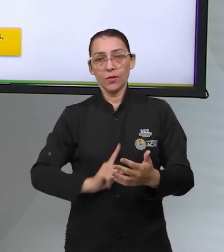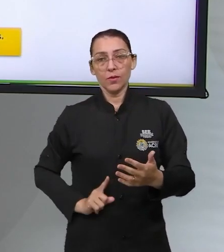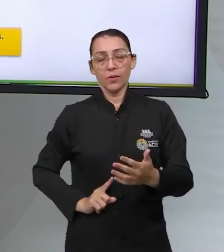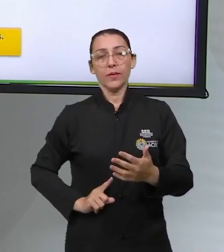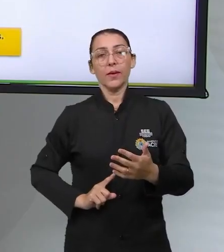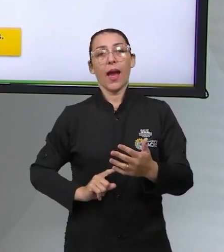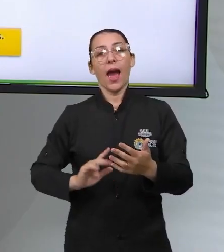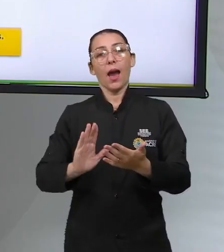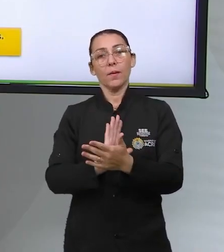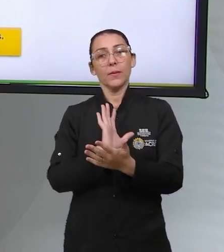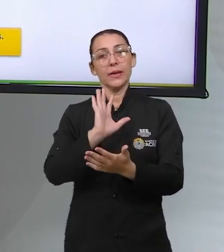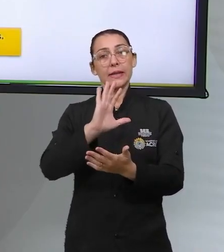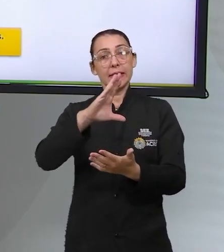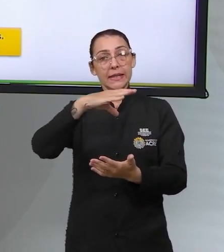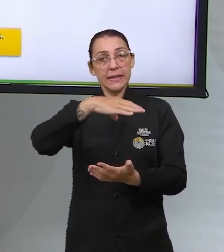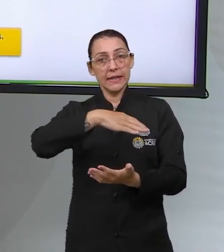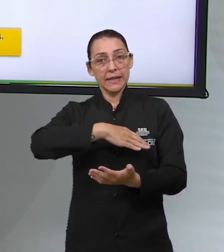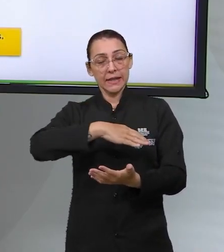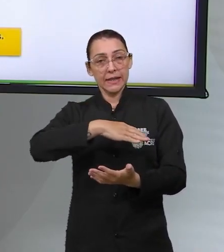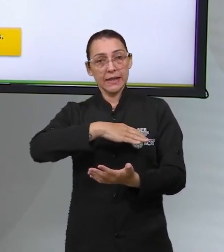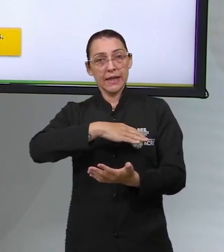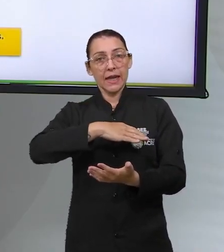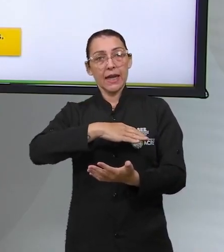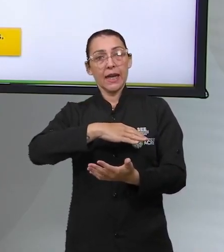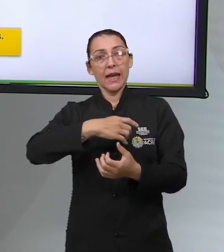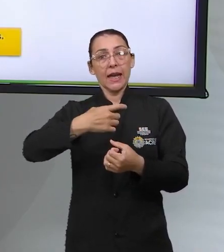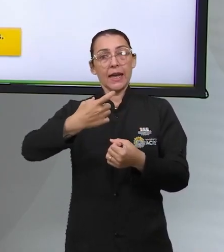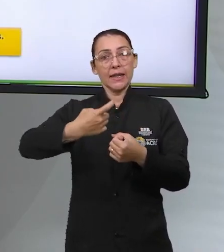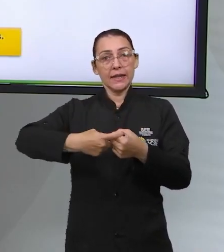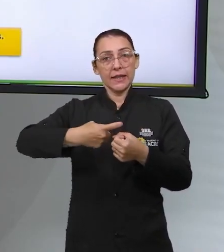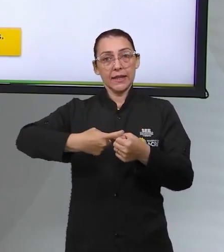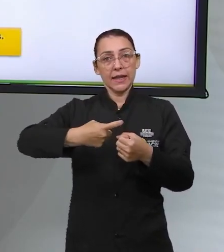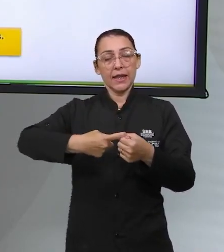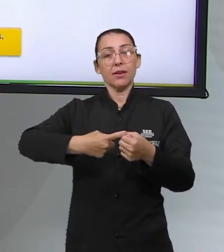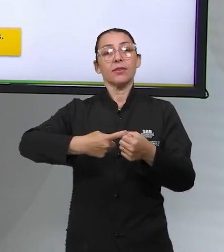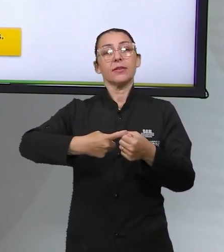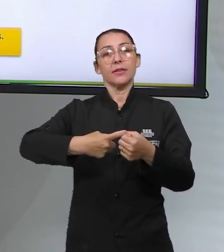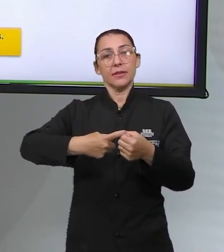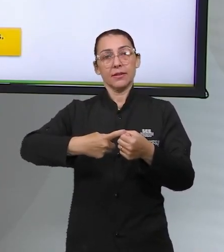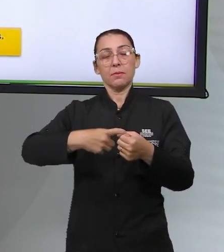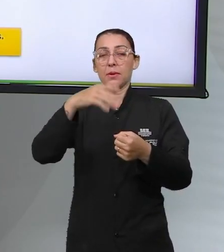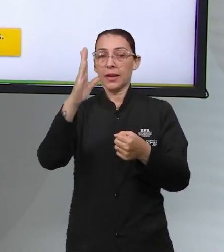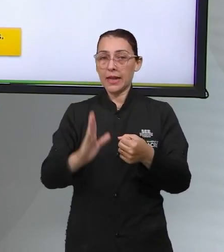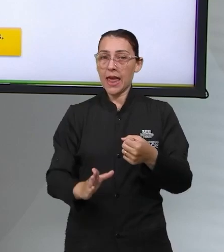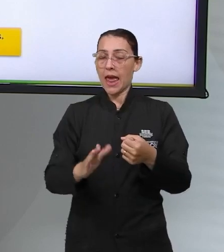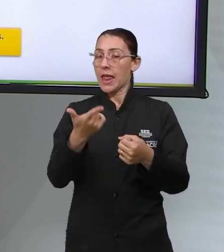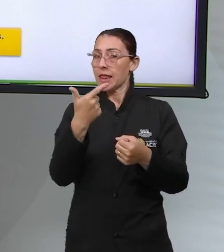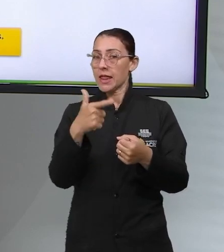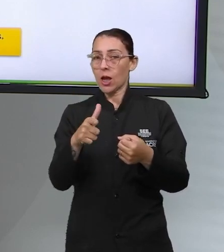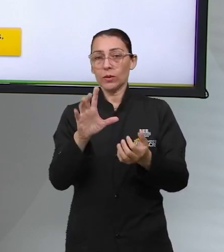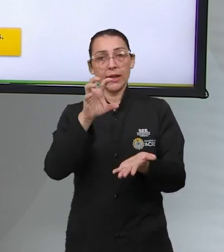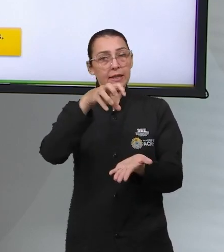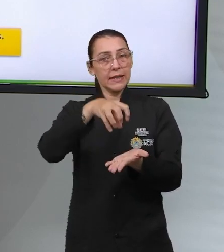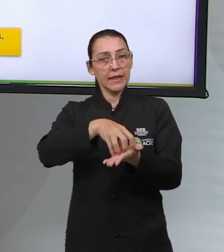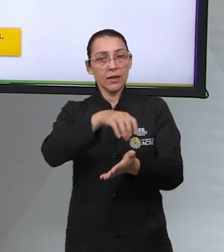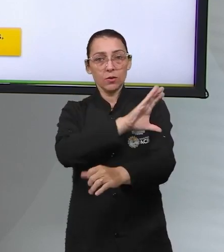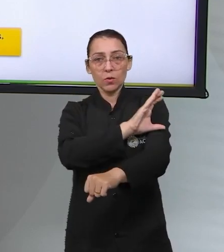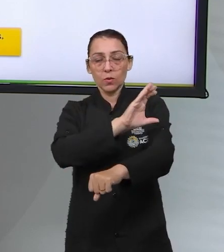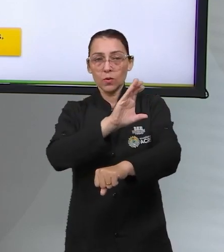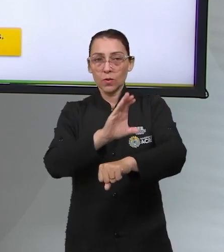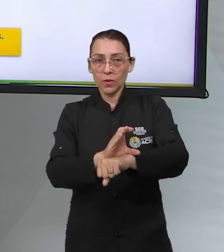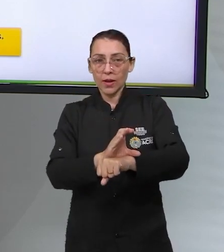cidades brasileiras ainda são desprovidas de centros culturais.